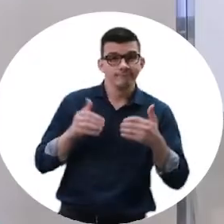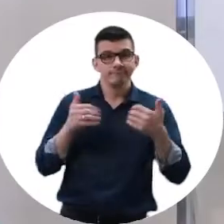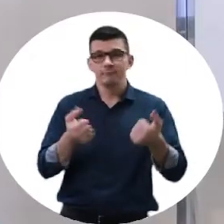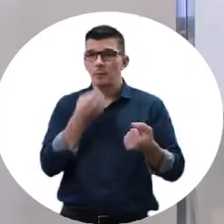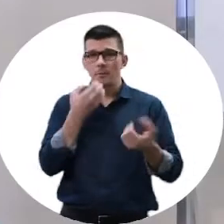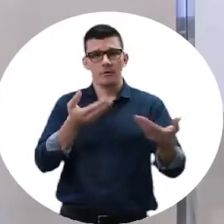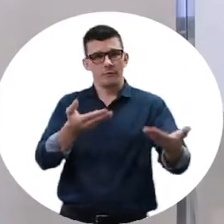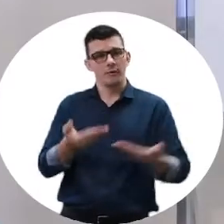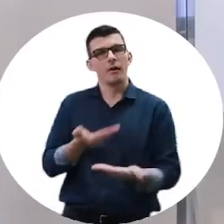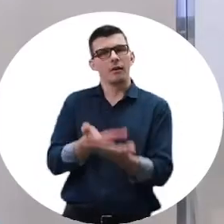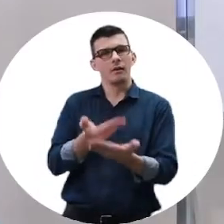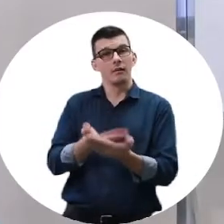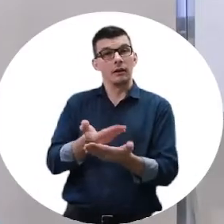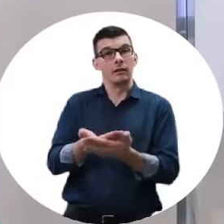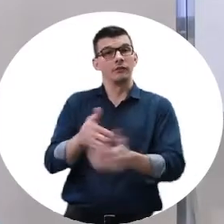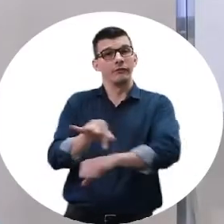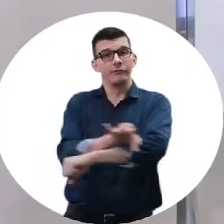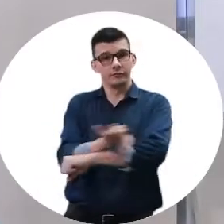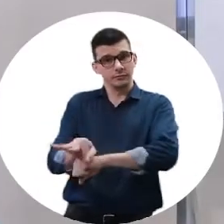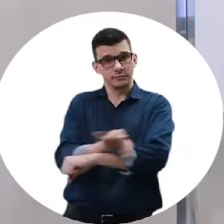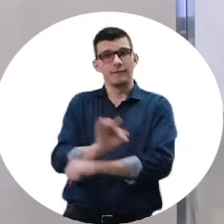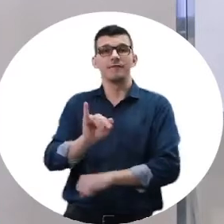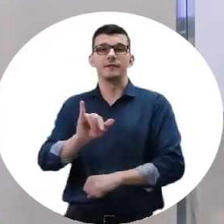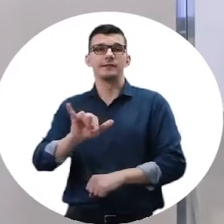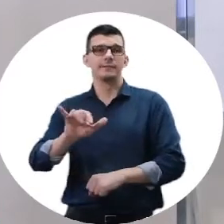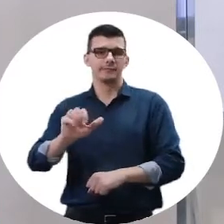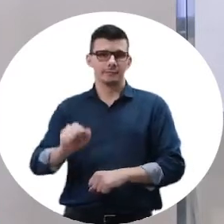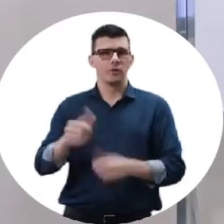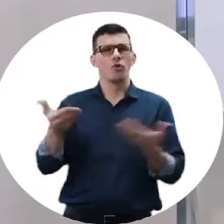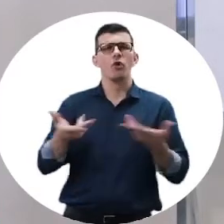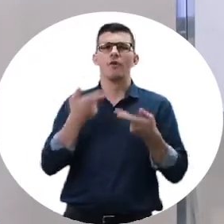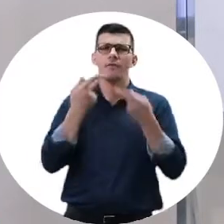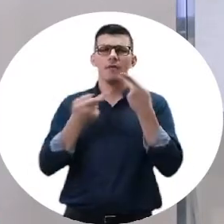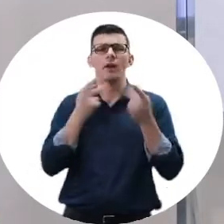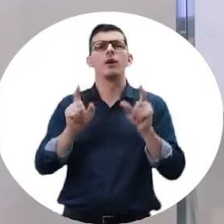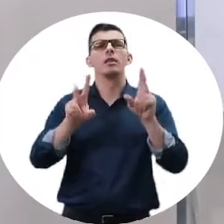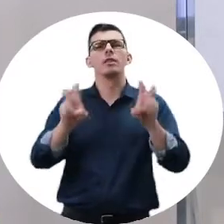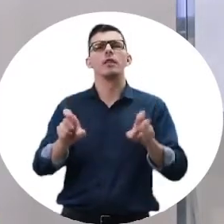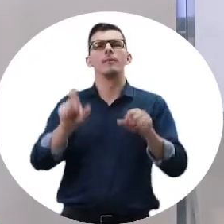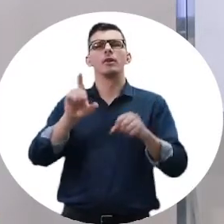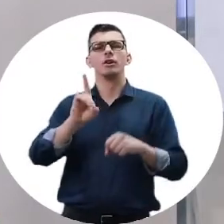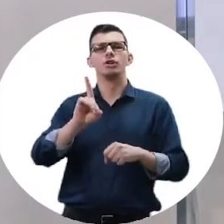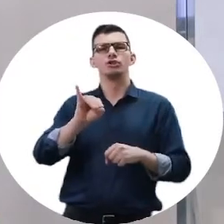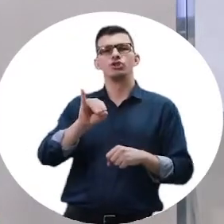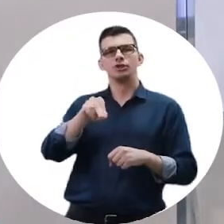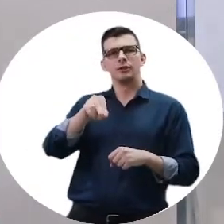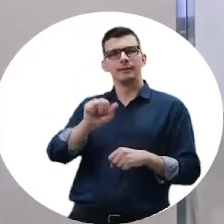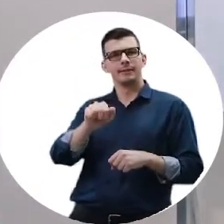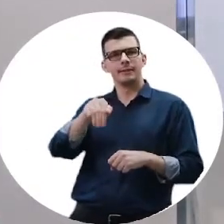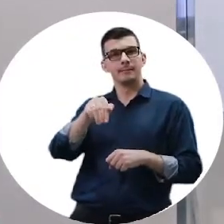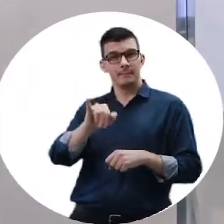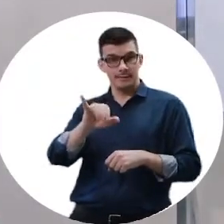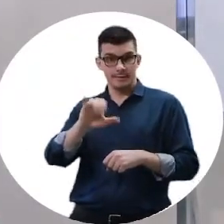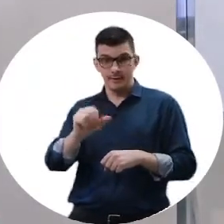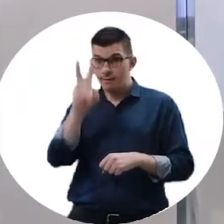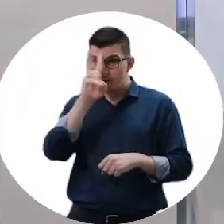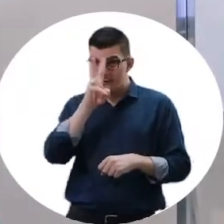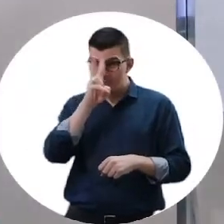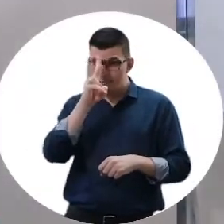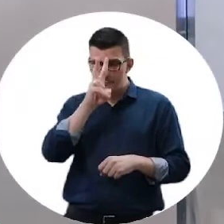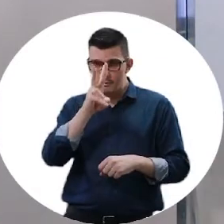Fala, meus queridos, sejam bem-vindos a mais uma aula de física. Hoje nós vamos falar de dinâmica, dinâmica parte